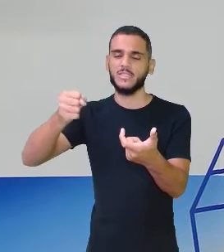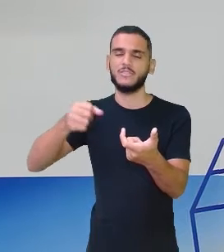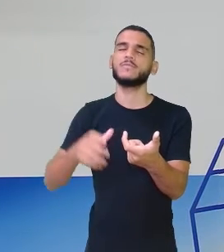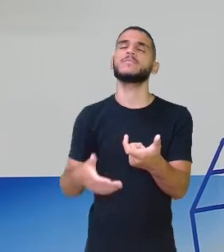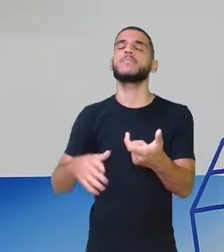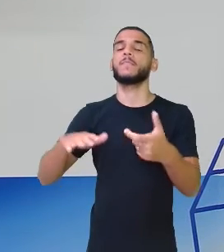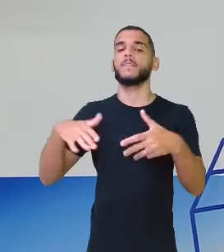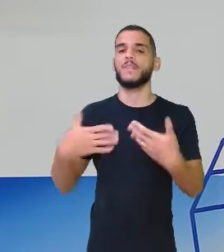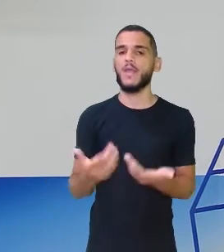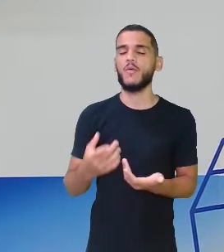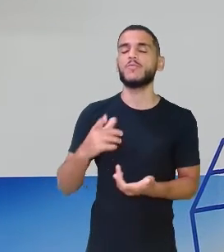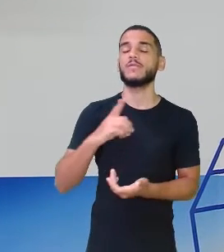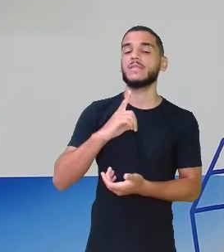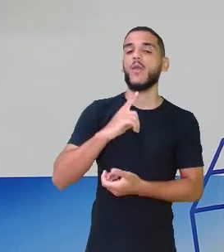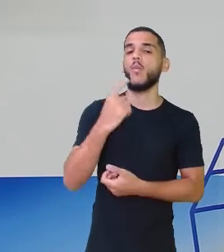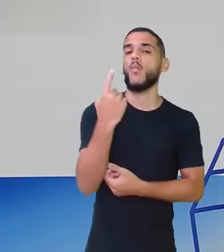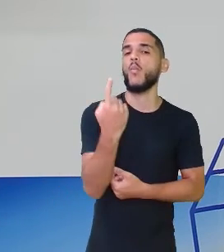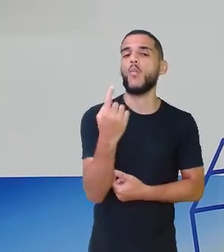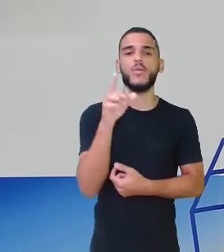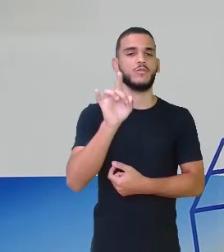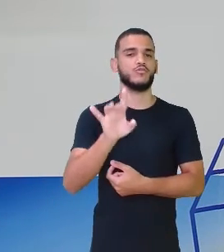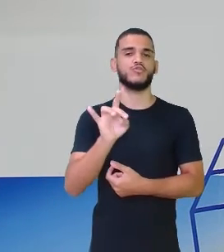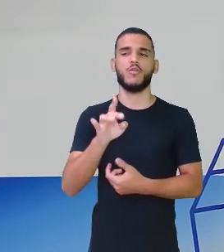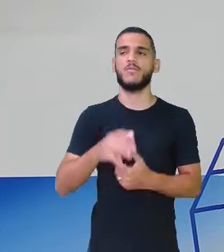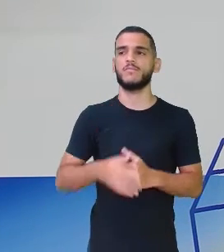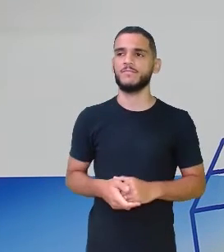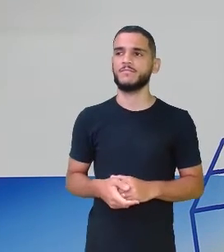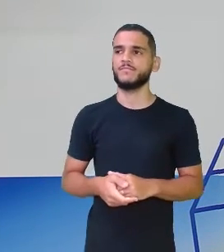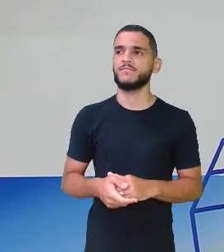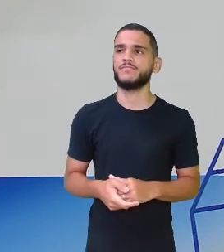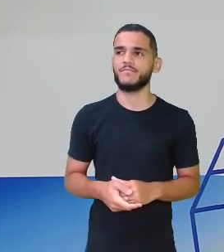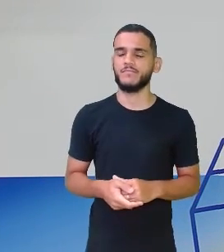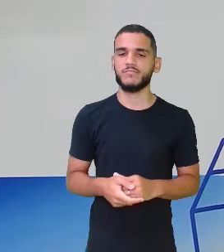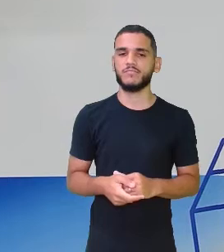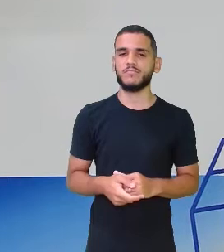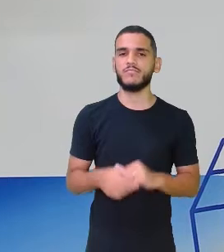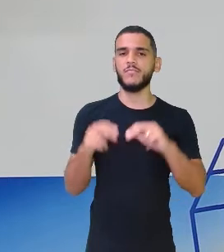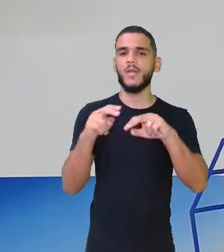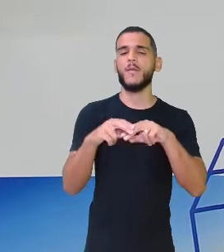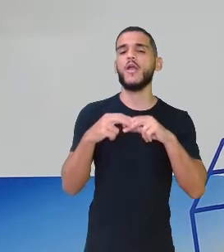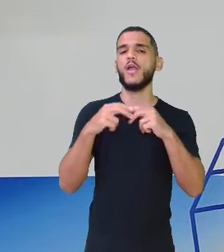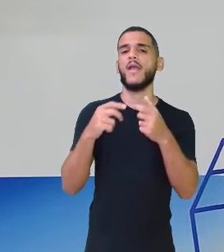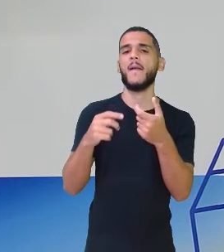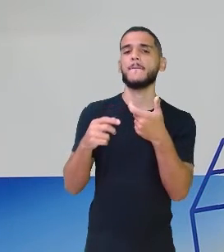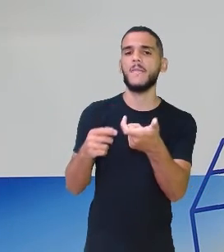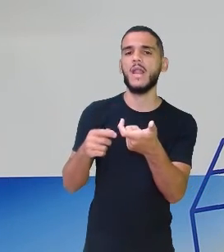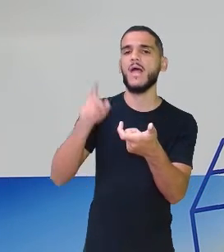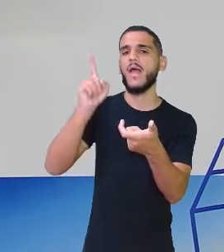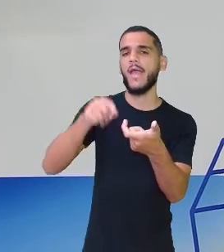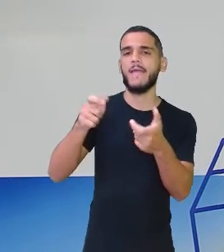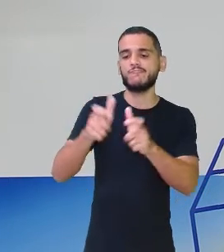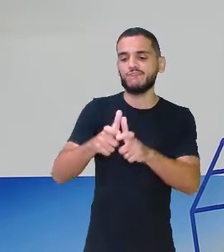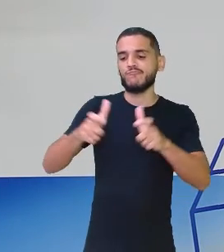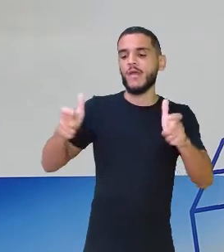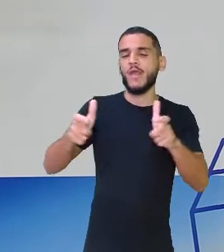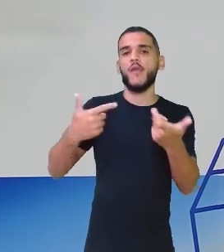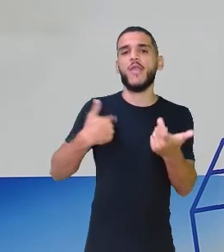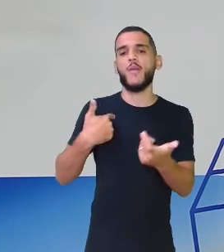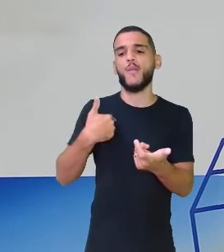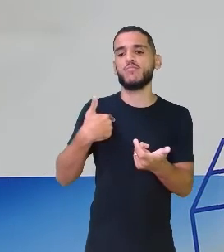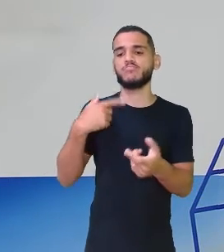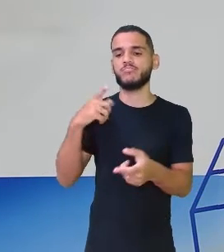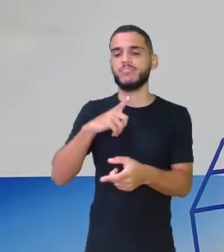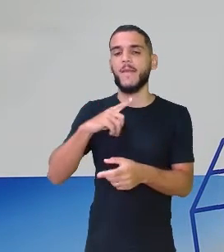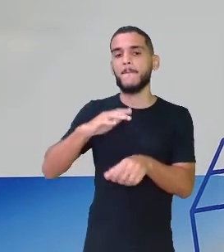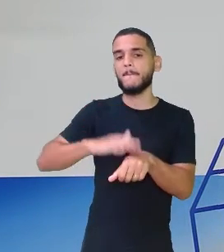eu só tenho uma sílaba tônica. Não é porque a palavra ela é um pouco maior que eu vou encontrar mais de uma